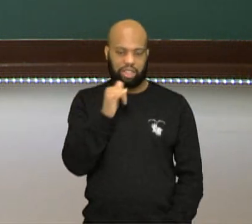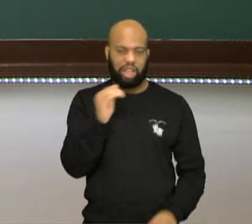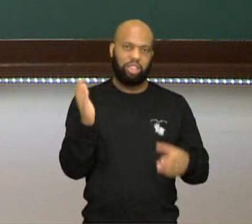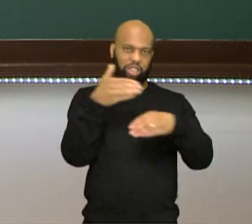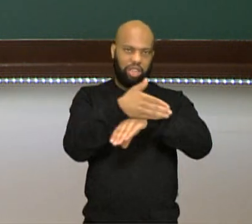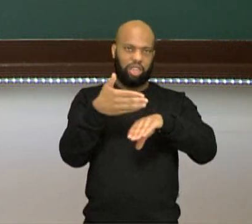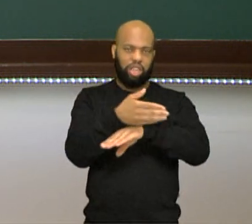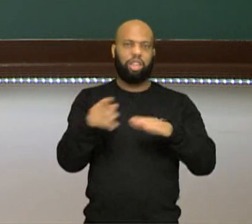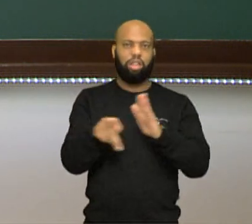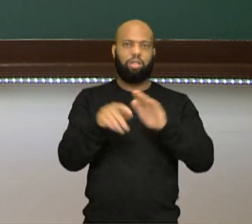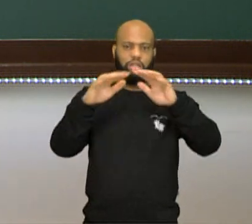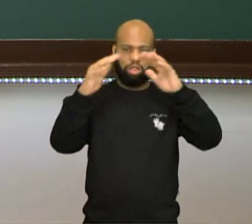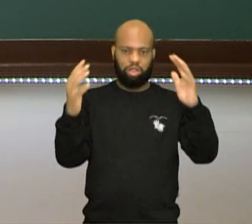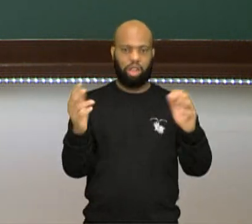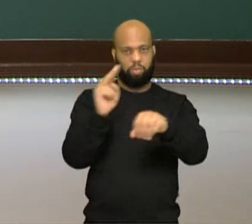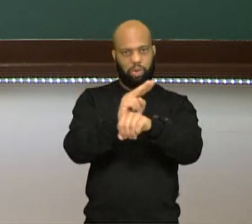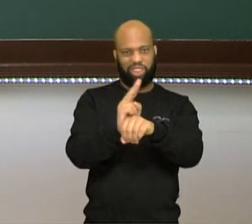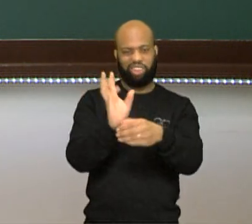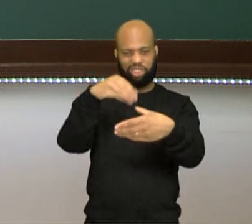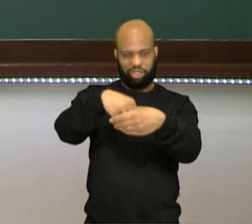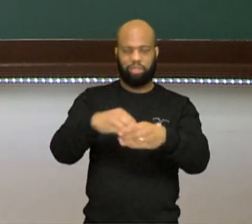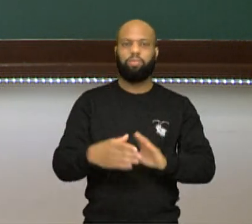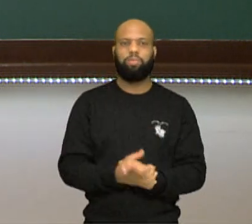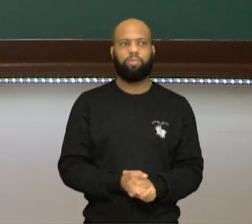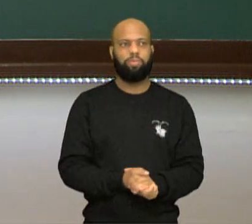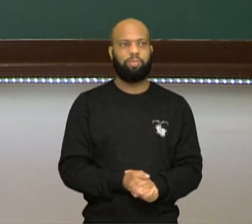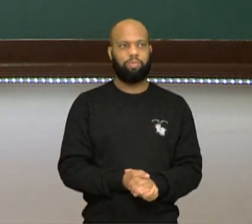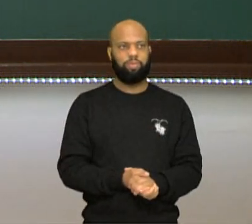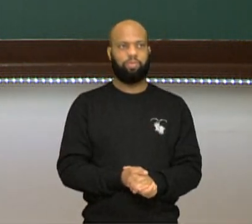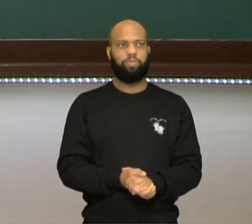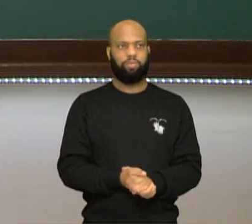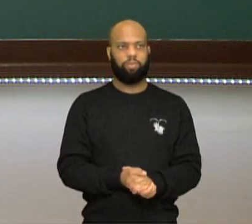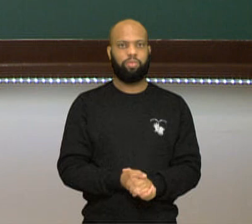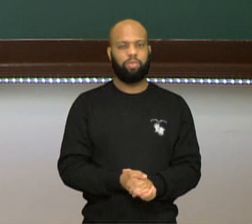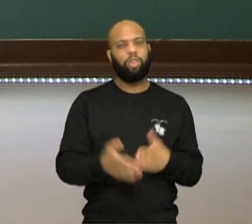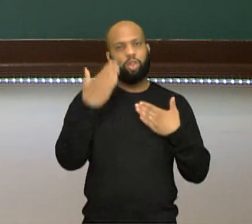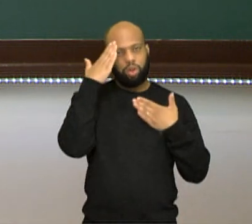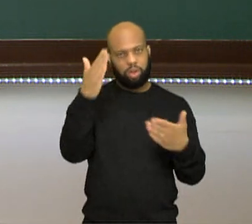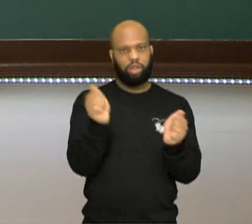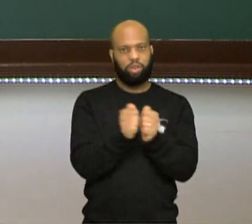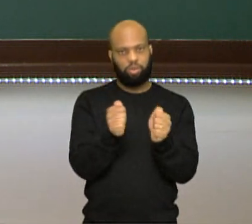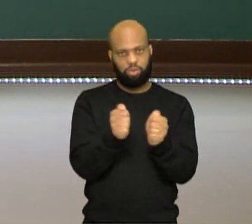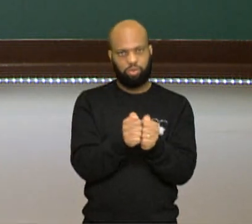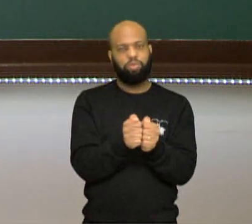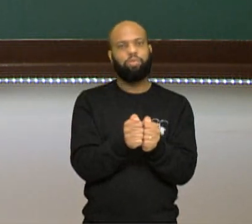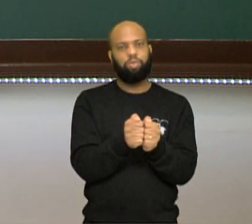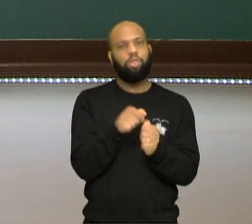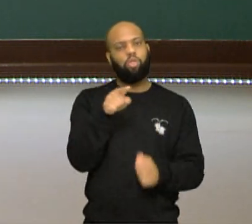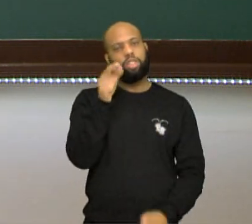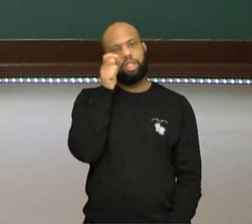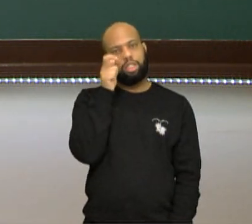essa blindagem eletrostática. Tá certo? Bom, gente, obrigado